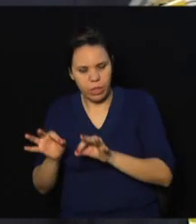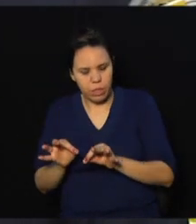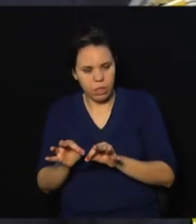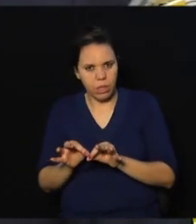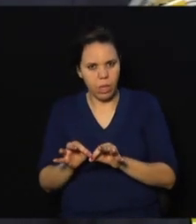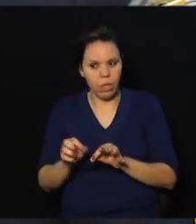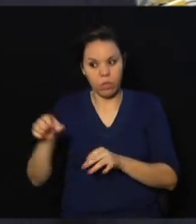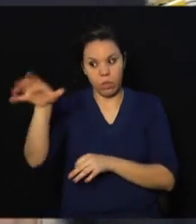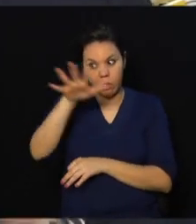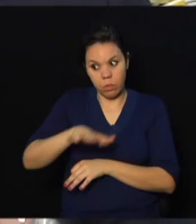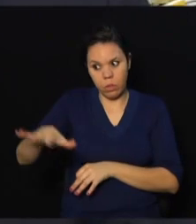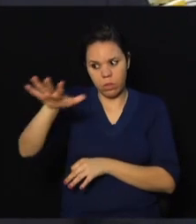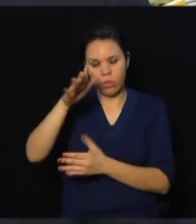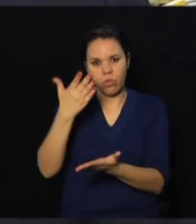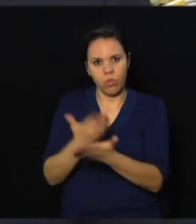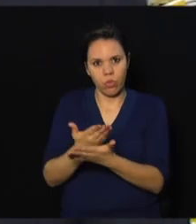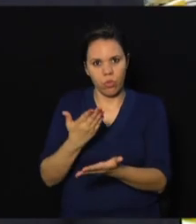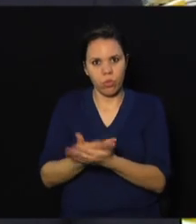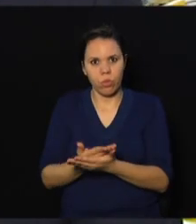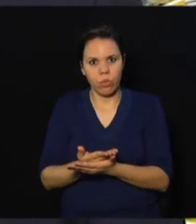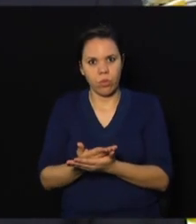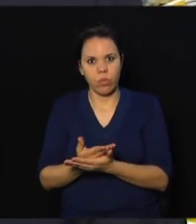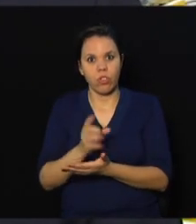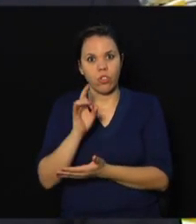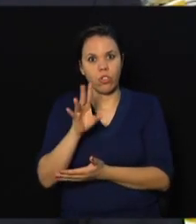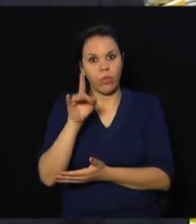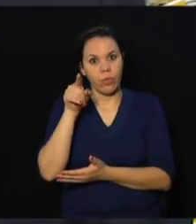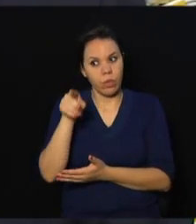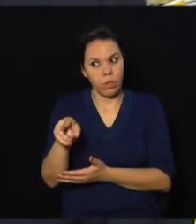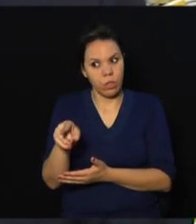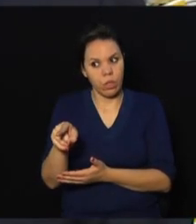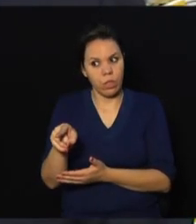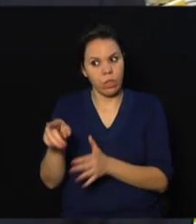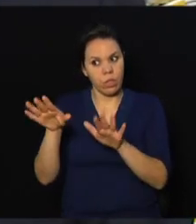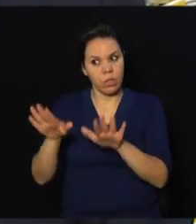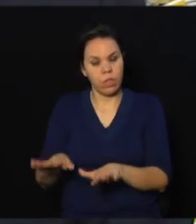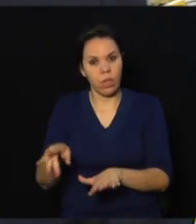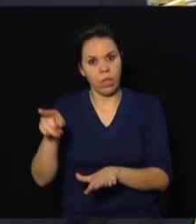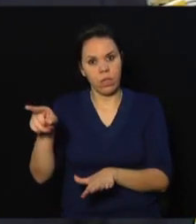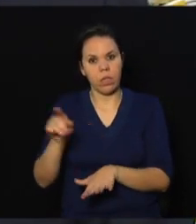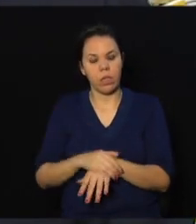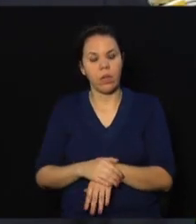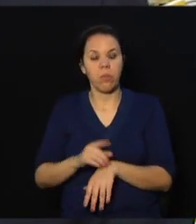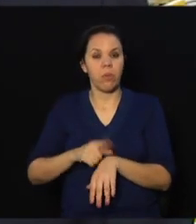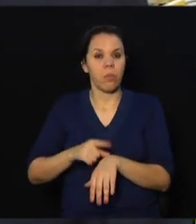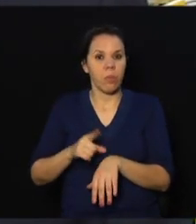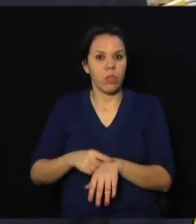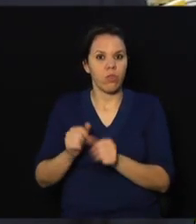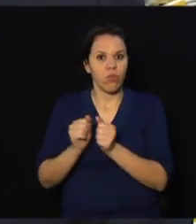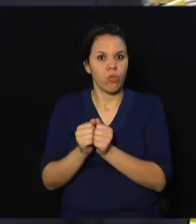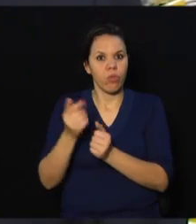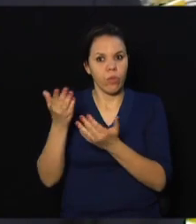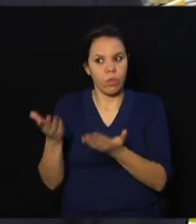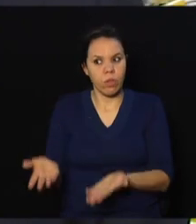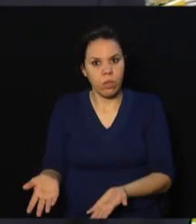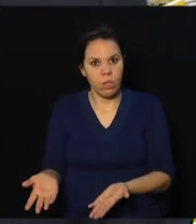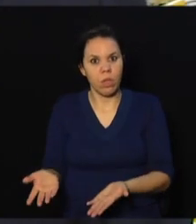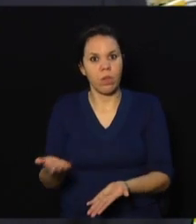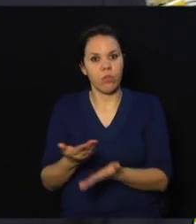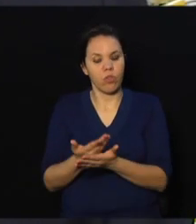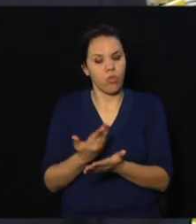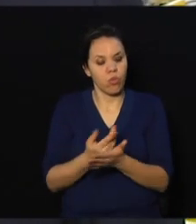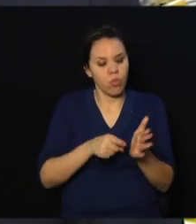estudo, um ambiente organizado, um ambiente que é só você que está ali, um ambiente que você vai ter aquele momento com você, para os seus estudos, para